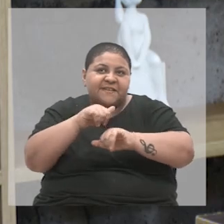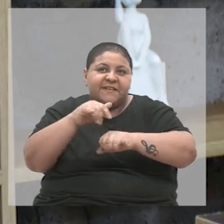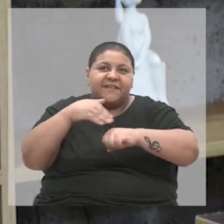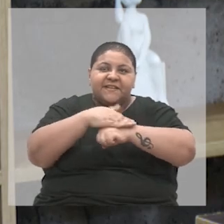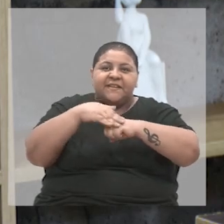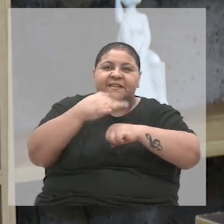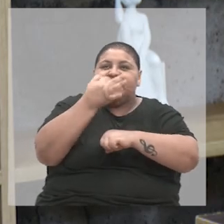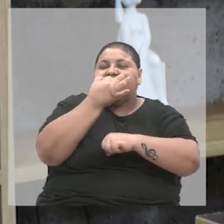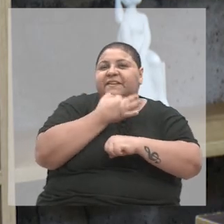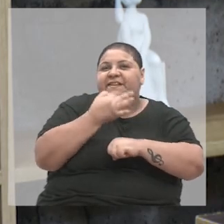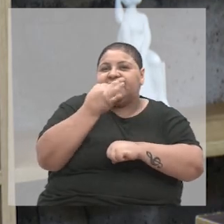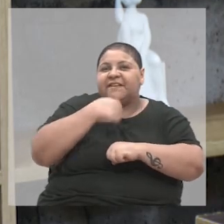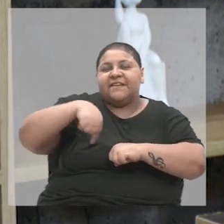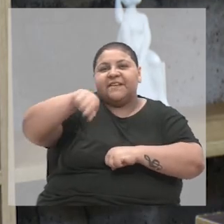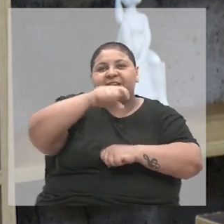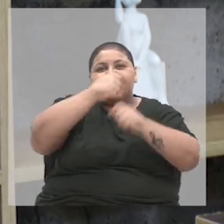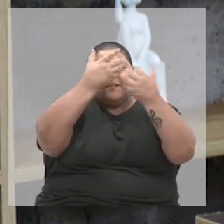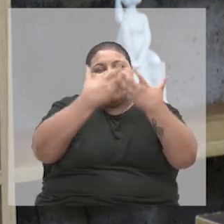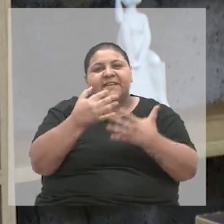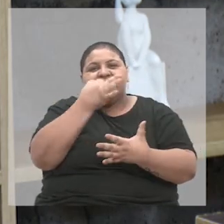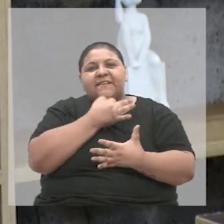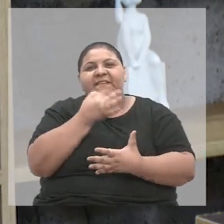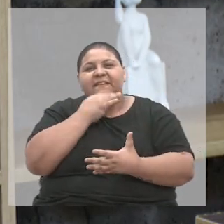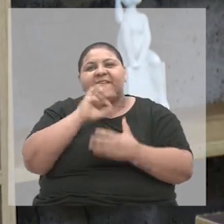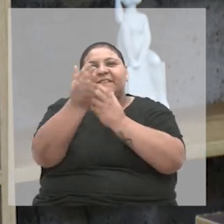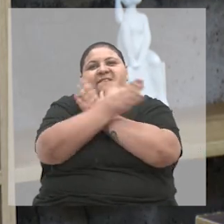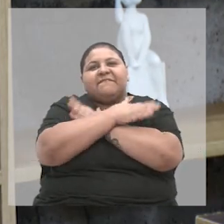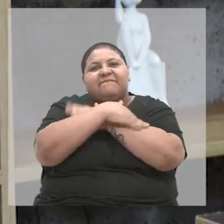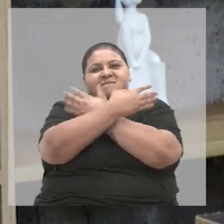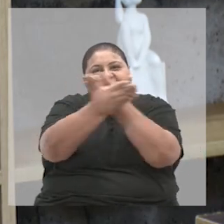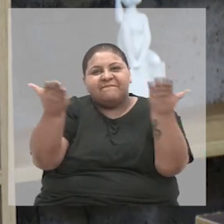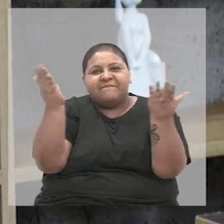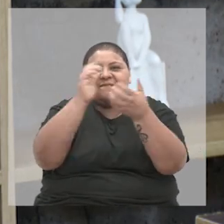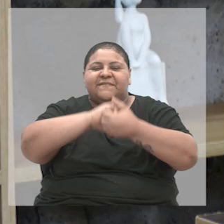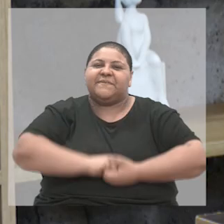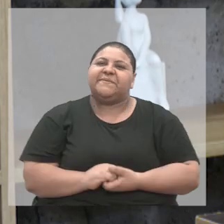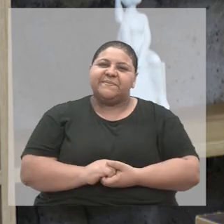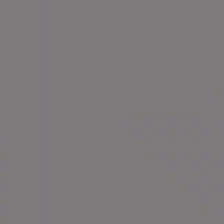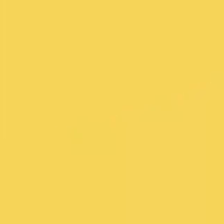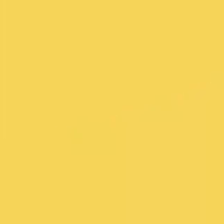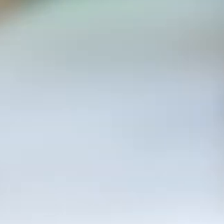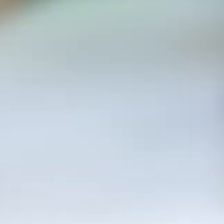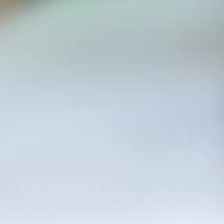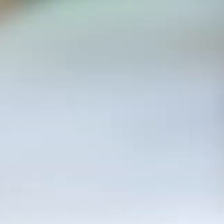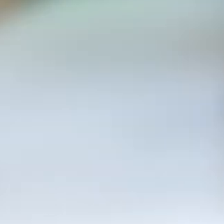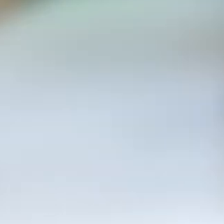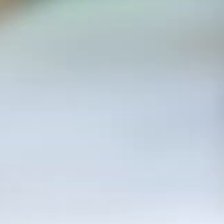podcast Caxias Conversa, falando sobre nossa querida Caxias do Sul. Um abraço a todos.